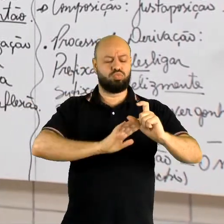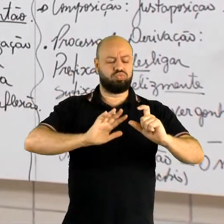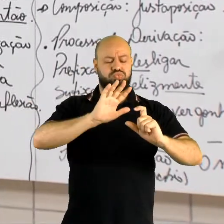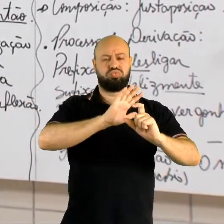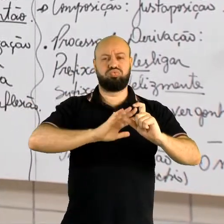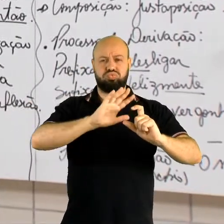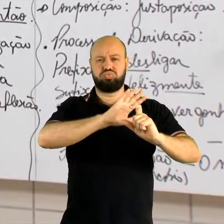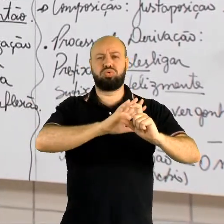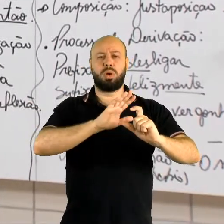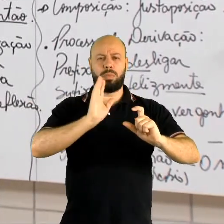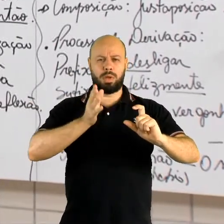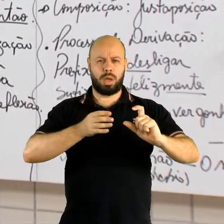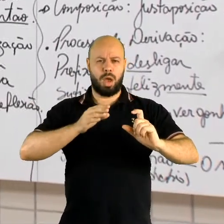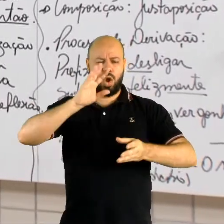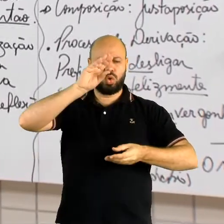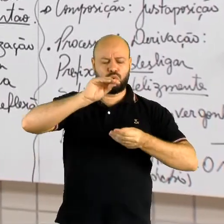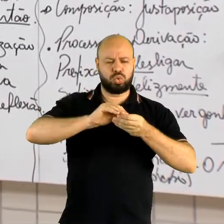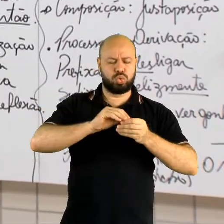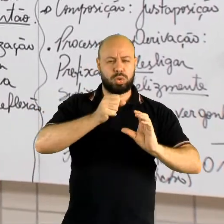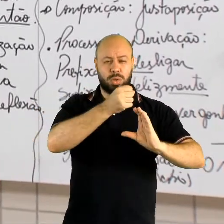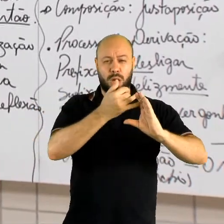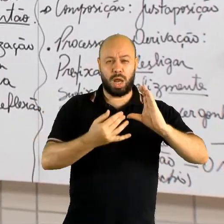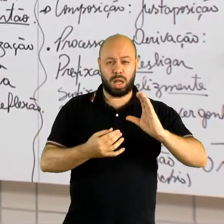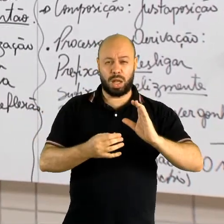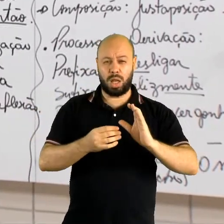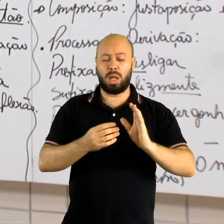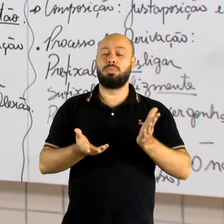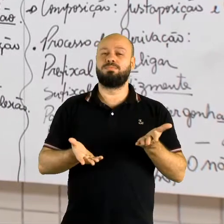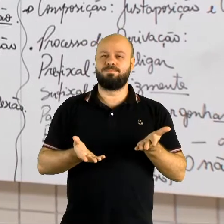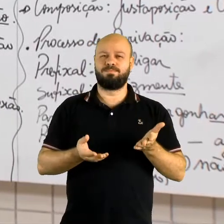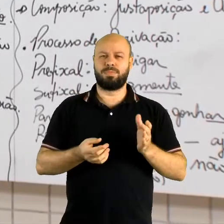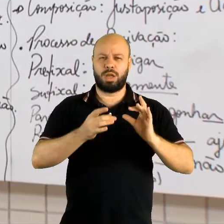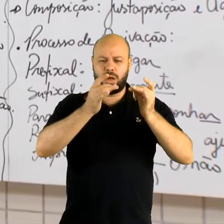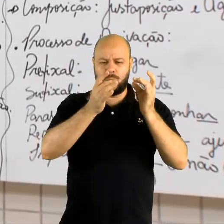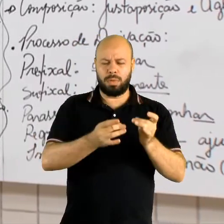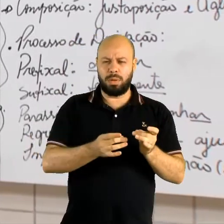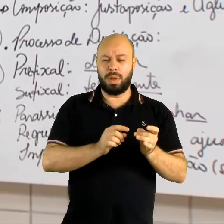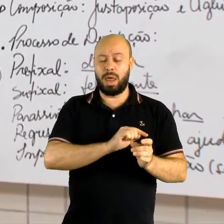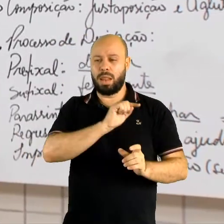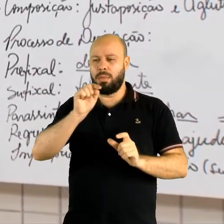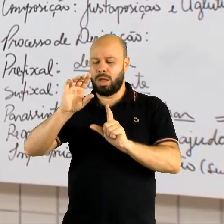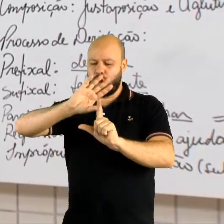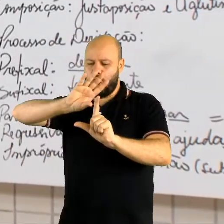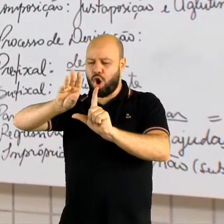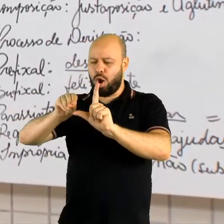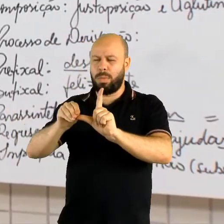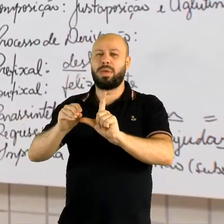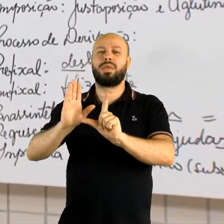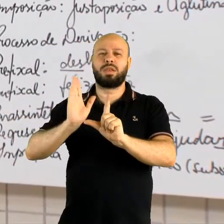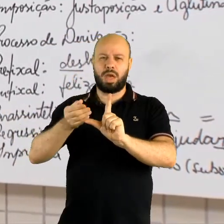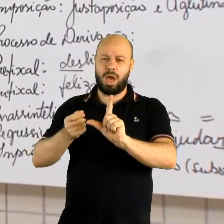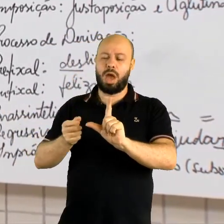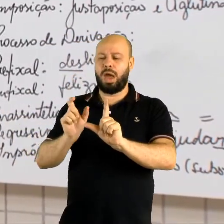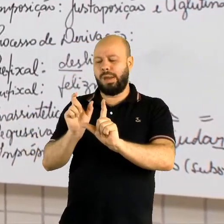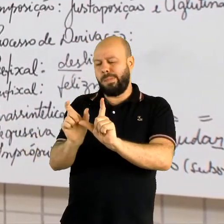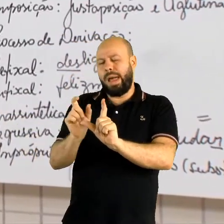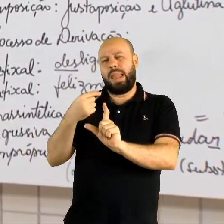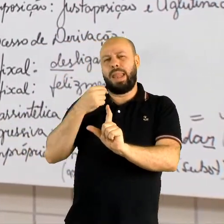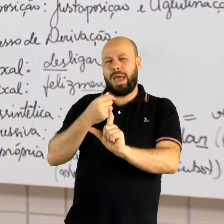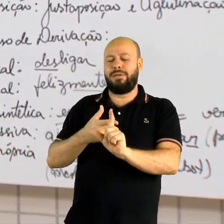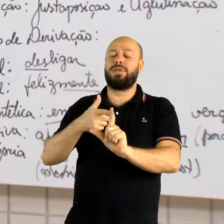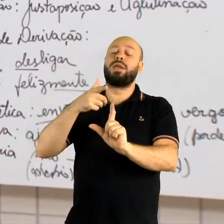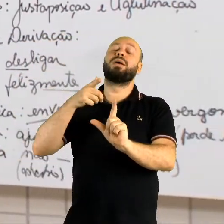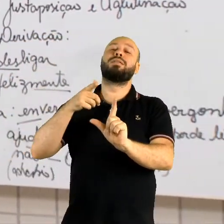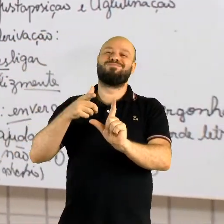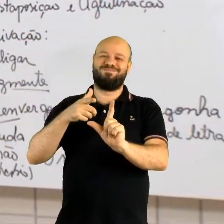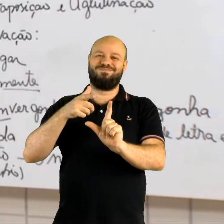suas características, definições. Estudamos o cartoon, que é de uma origem inglesa também, significa